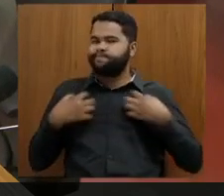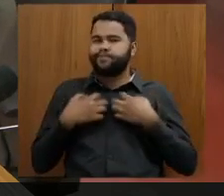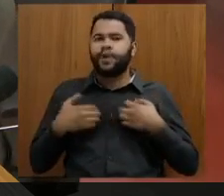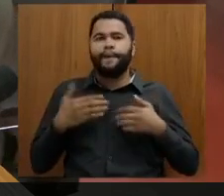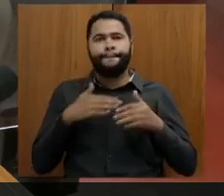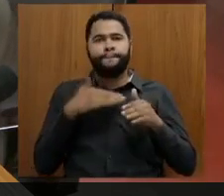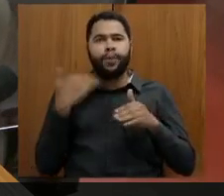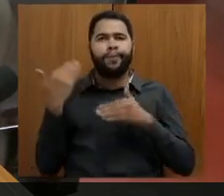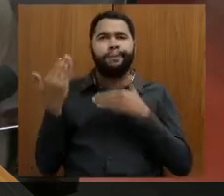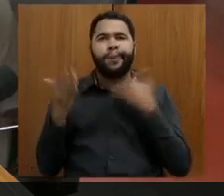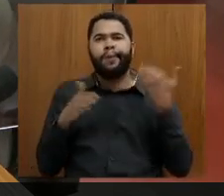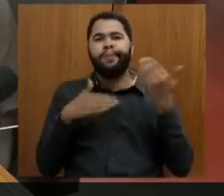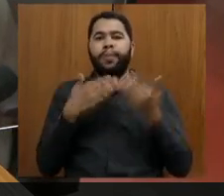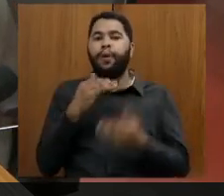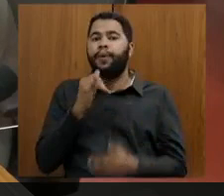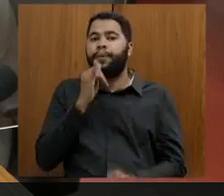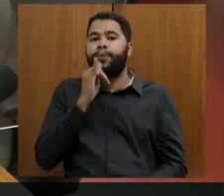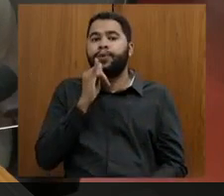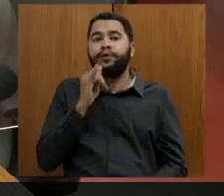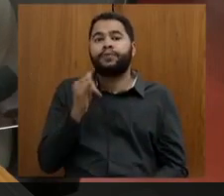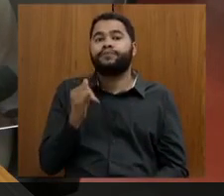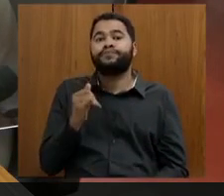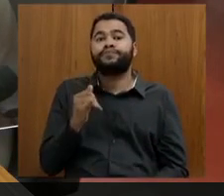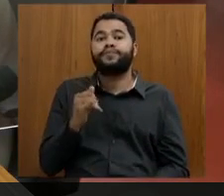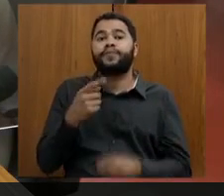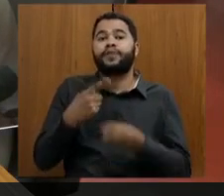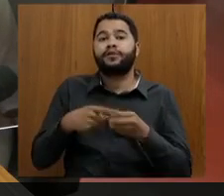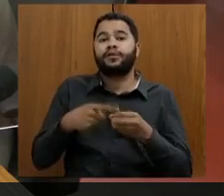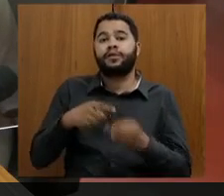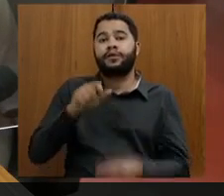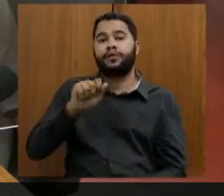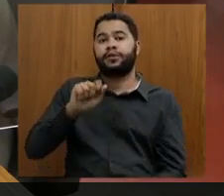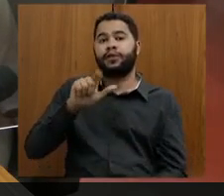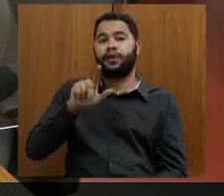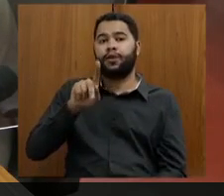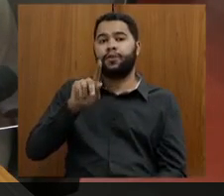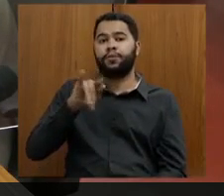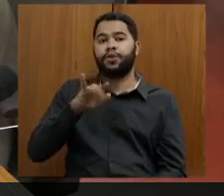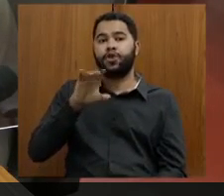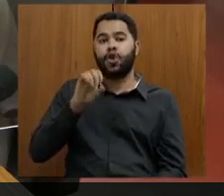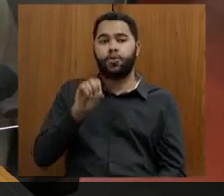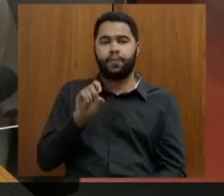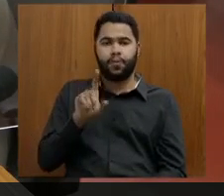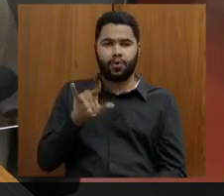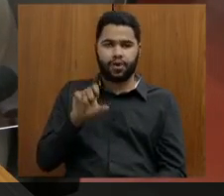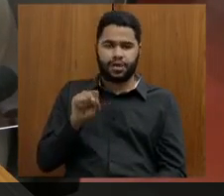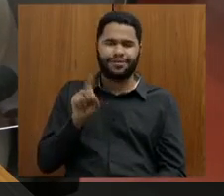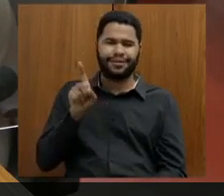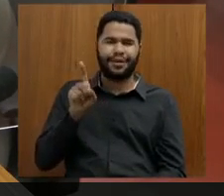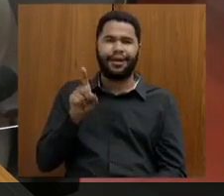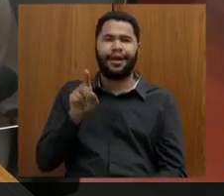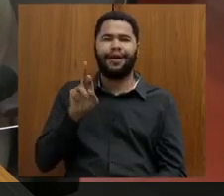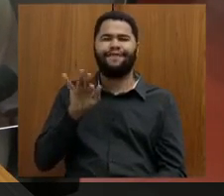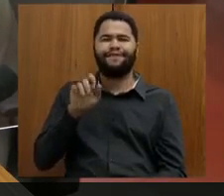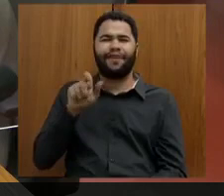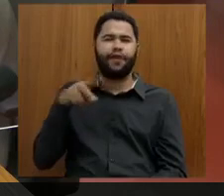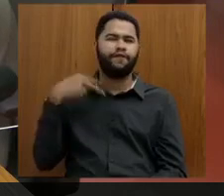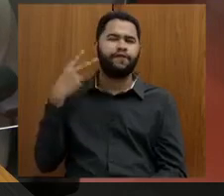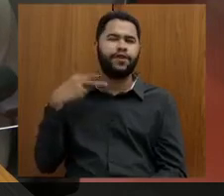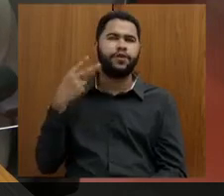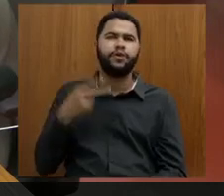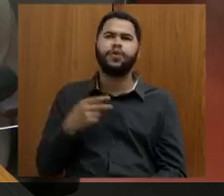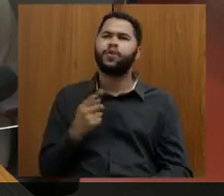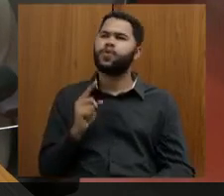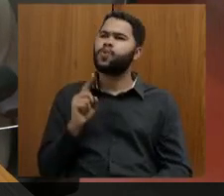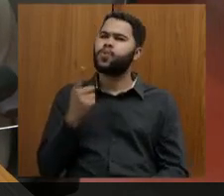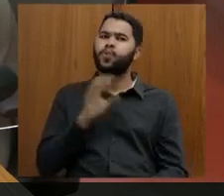mortes tão caso aqui por exemplo da cidade Alpinópolis Rafael Era vereador Tião também mãe não pilote se